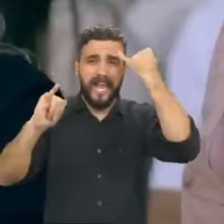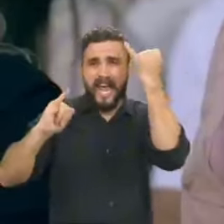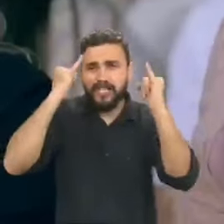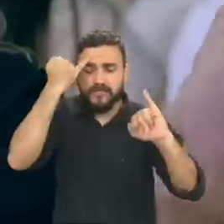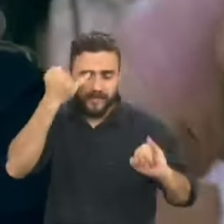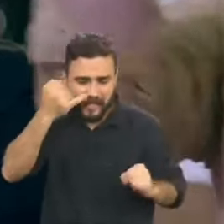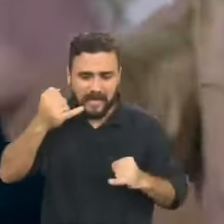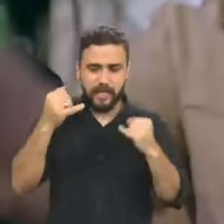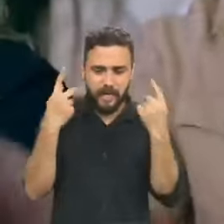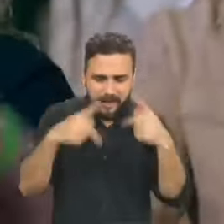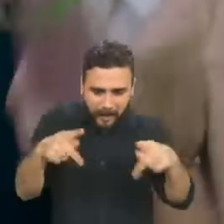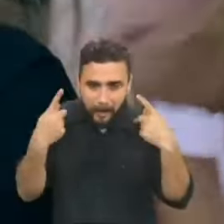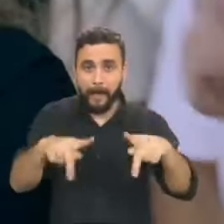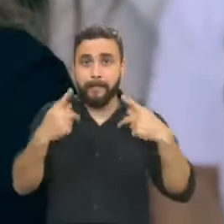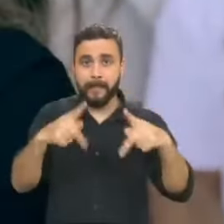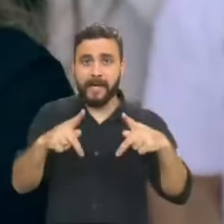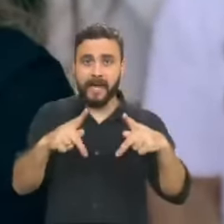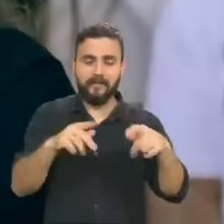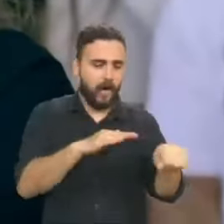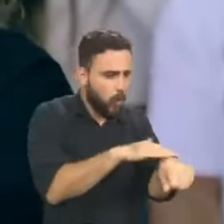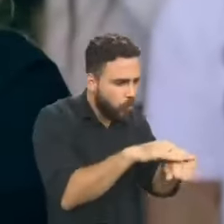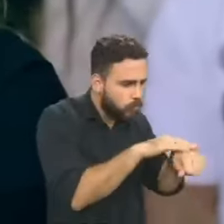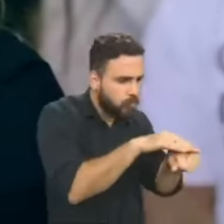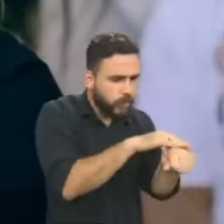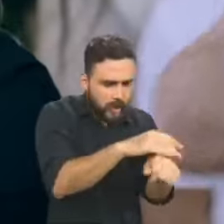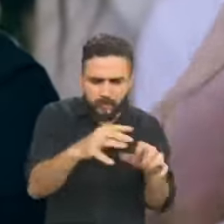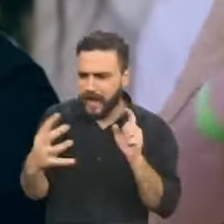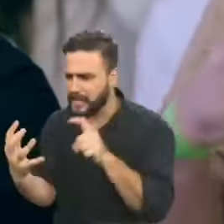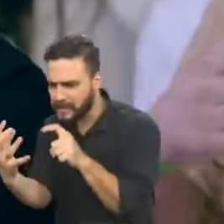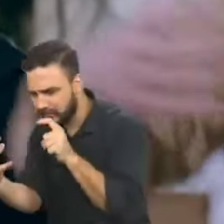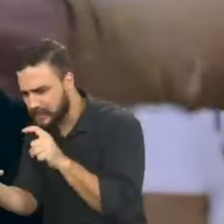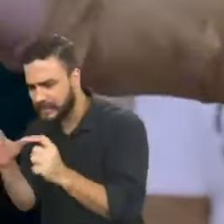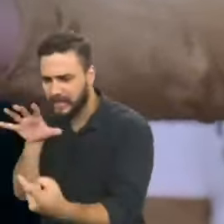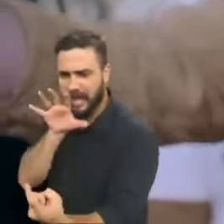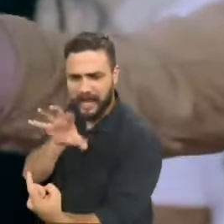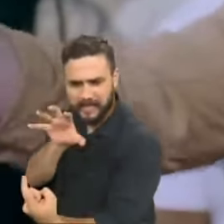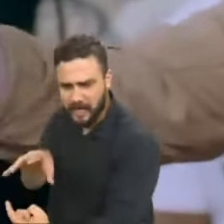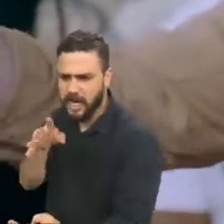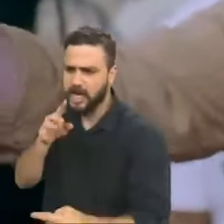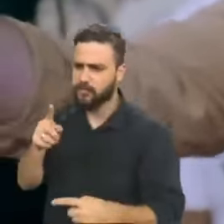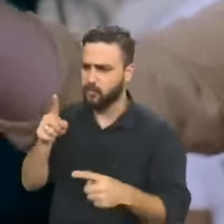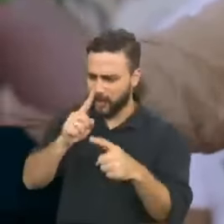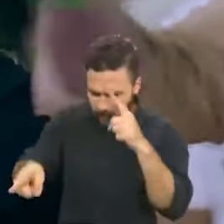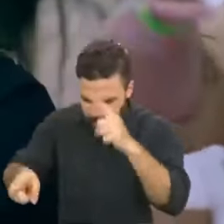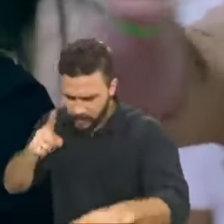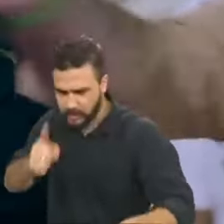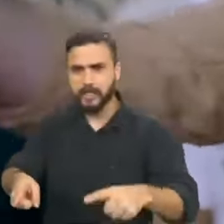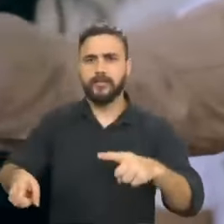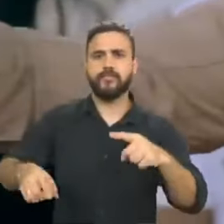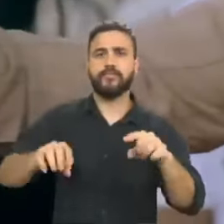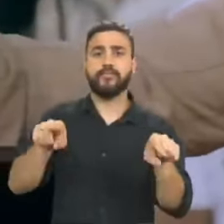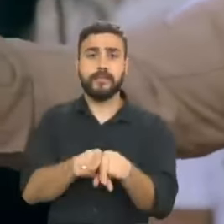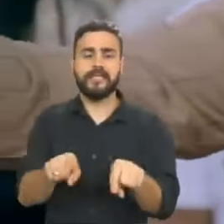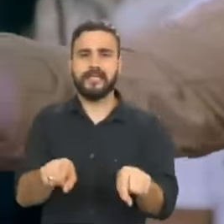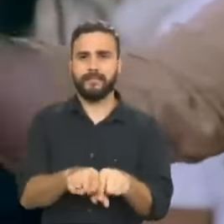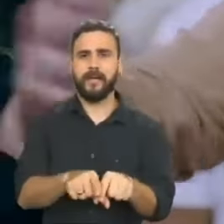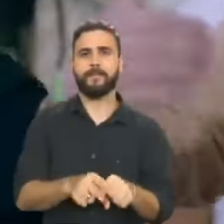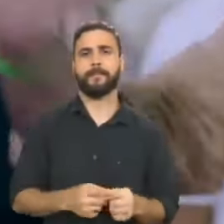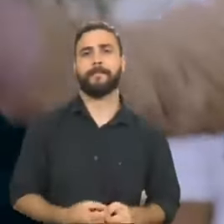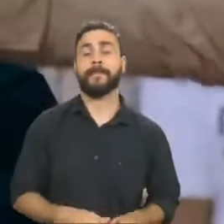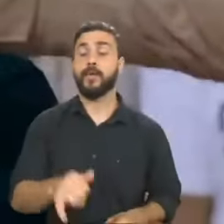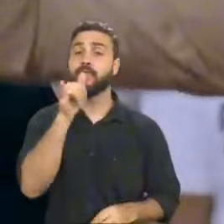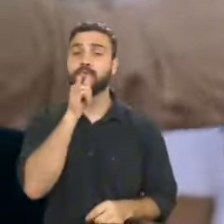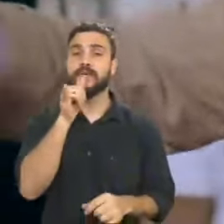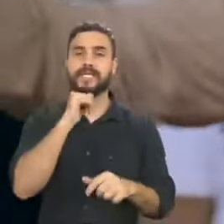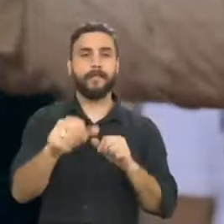mesma mensagem que consola um, confronta o outro, né? E para fechar assim, esses exemplos práticos também que nós estamos